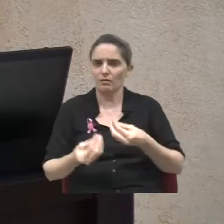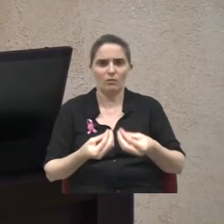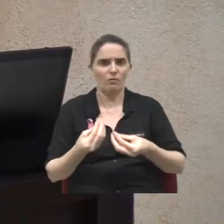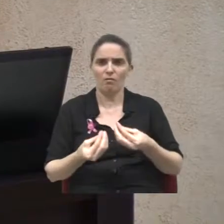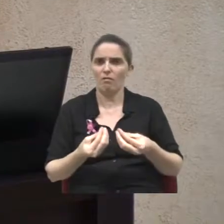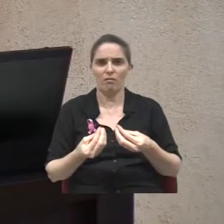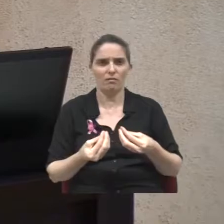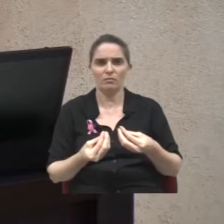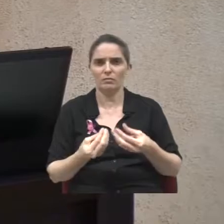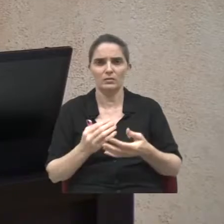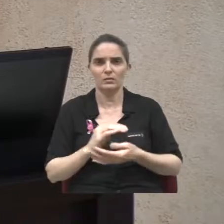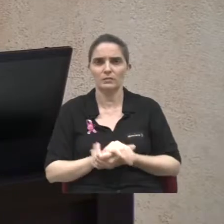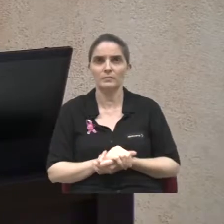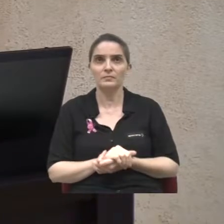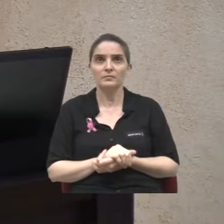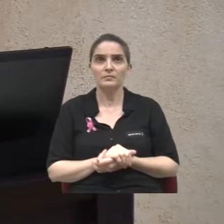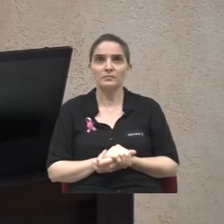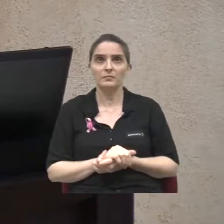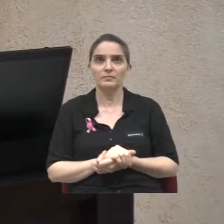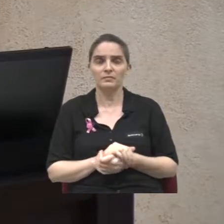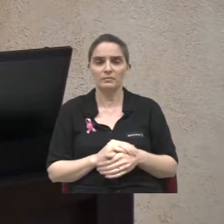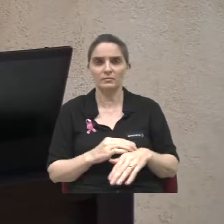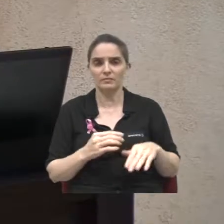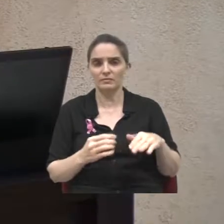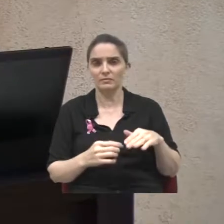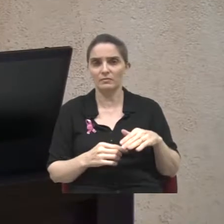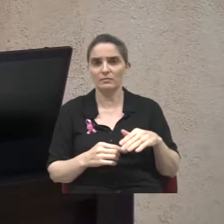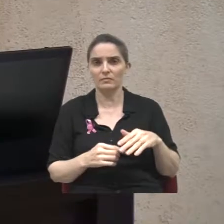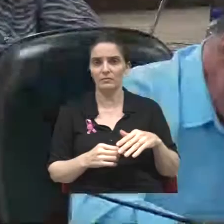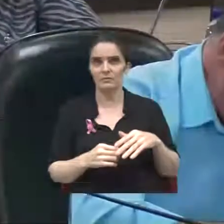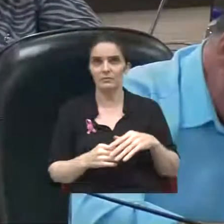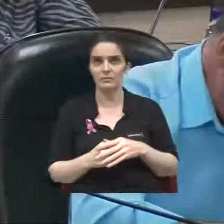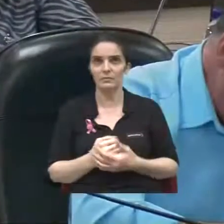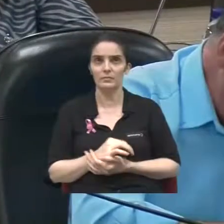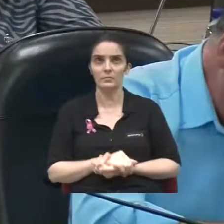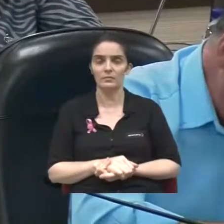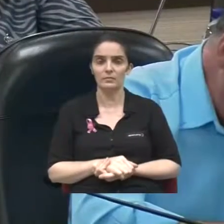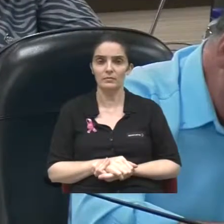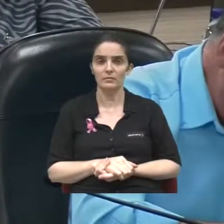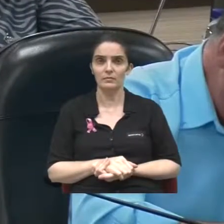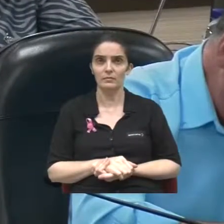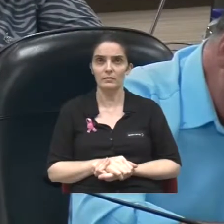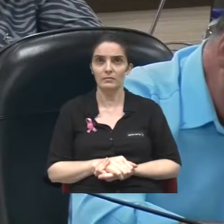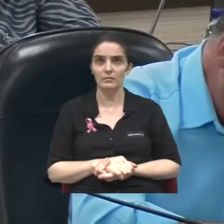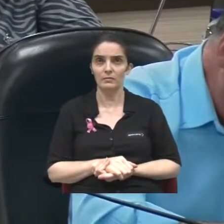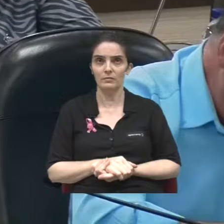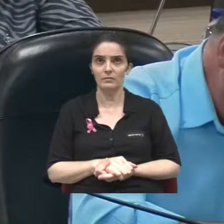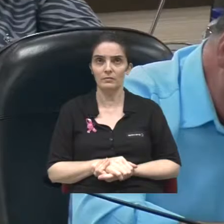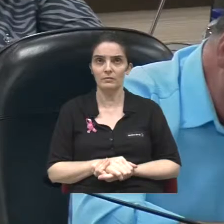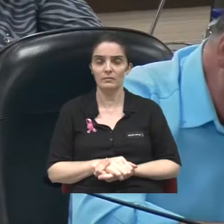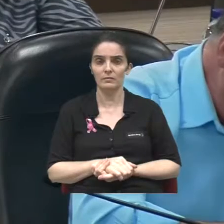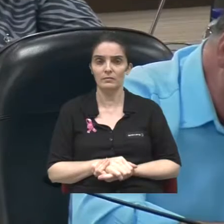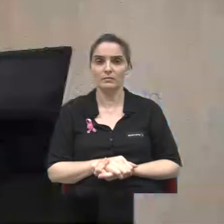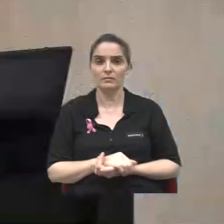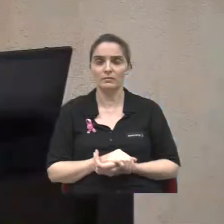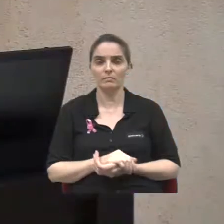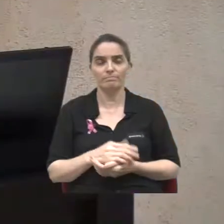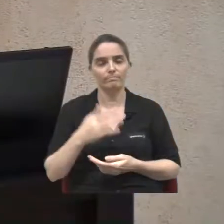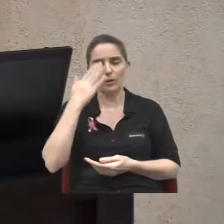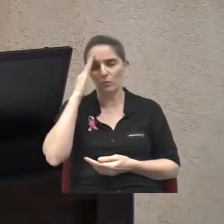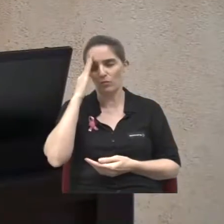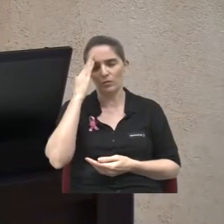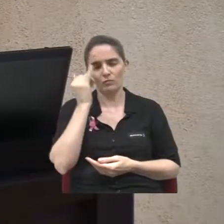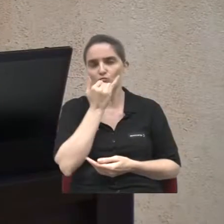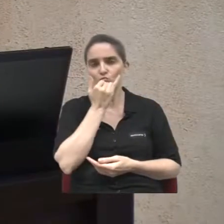Já tiveram muita chance, vereador. Já demos muita chance para eles. E realmente também